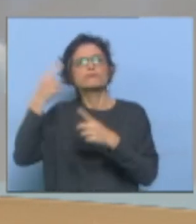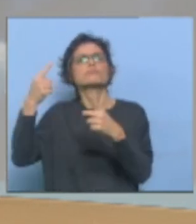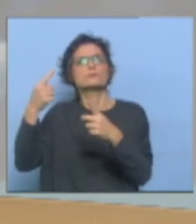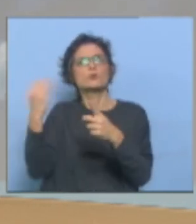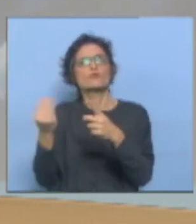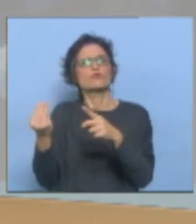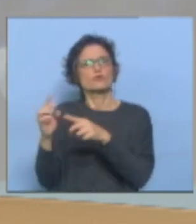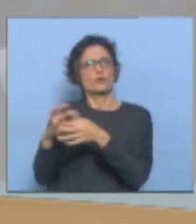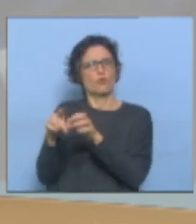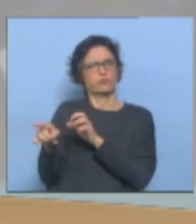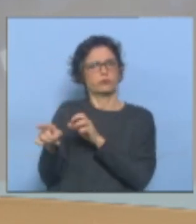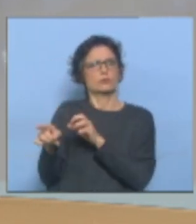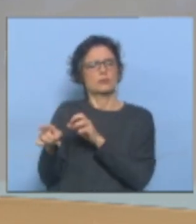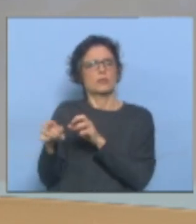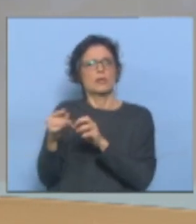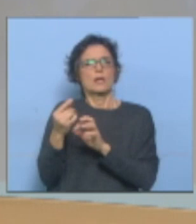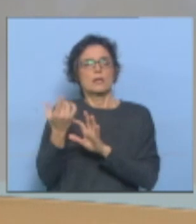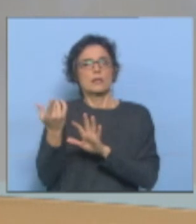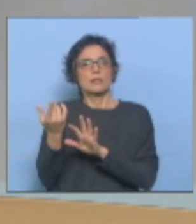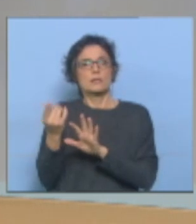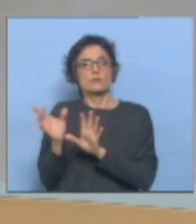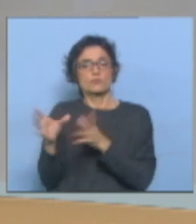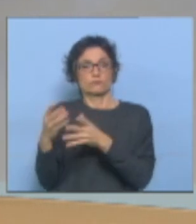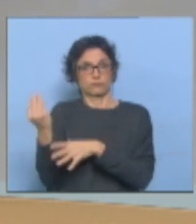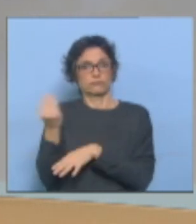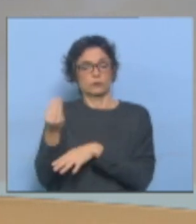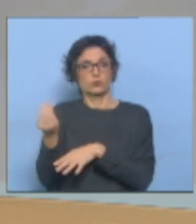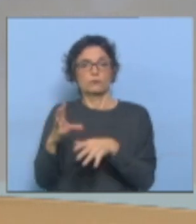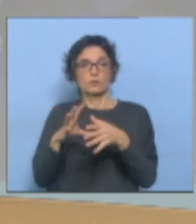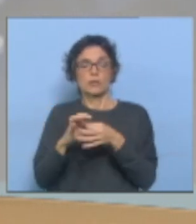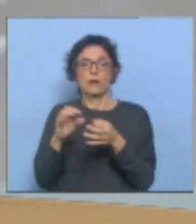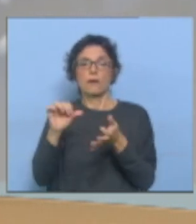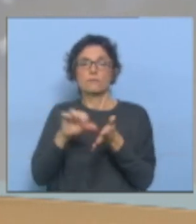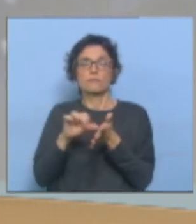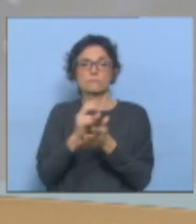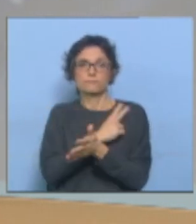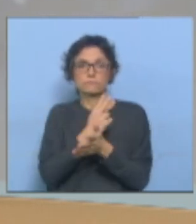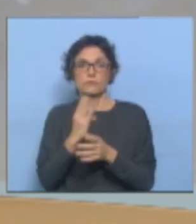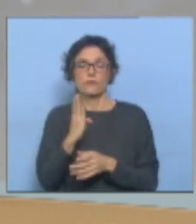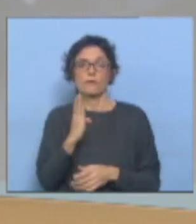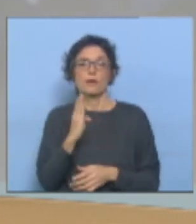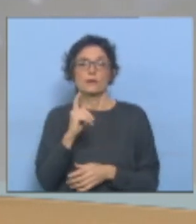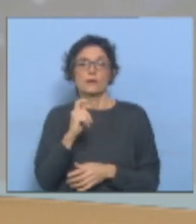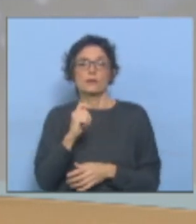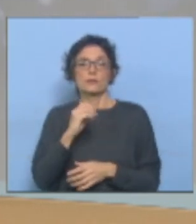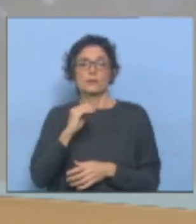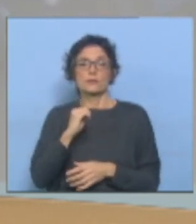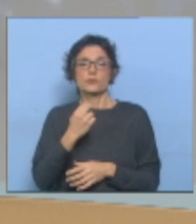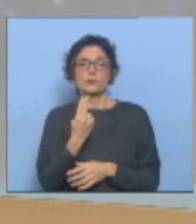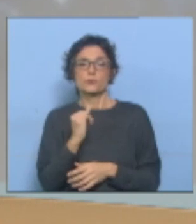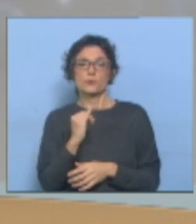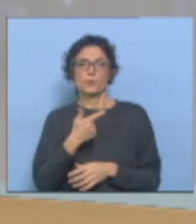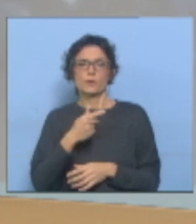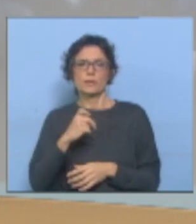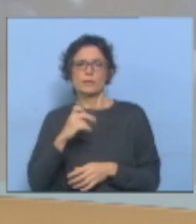num comunicado, são jovens ligados ao Centro Universitário dos Jesuítas. Que relevância tem esta participação dos jovens